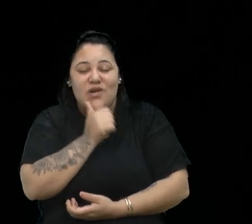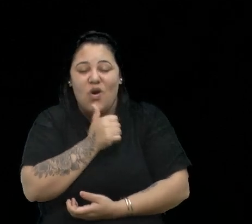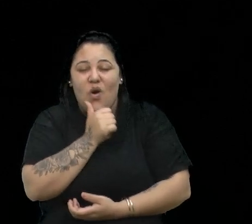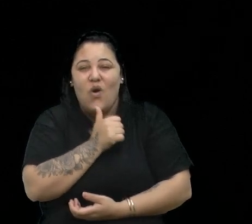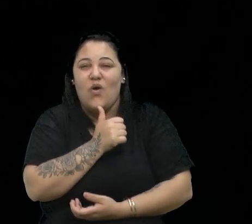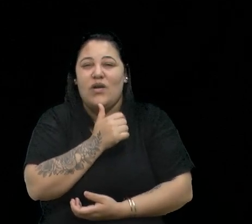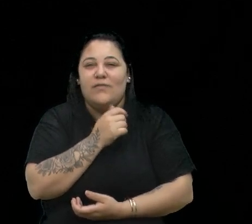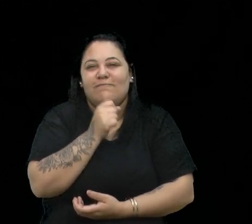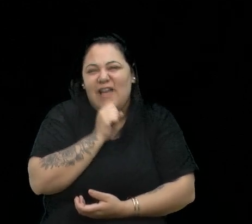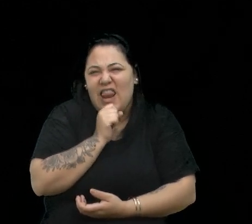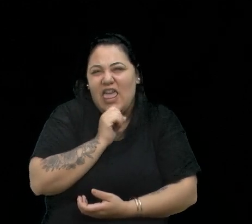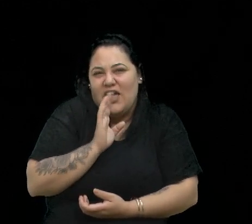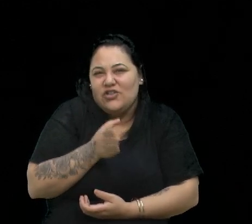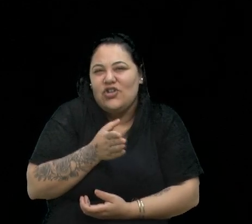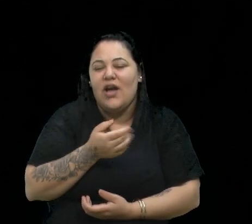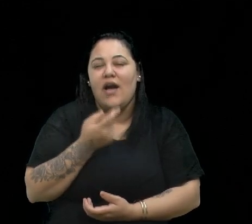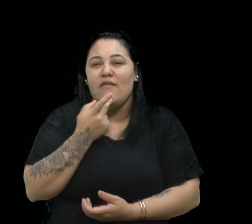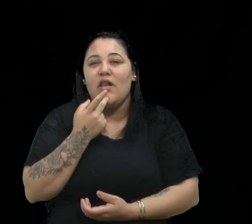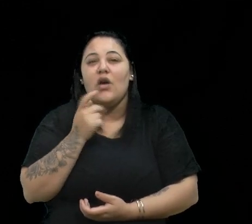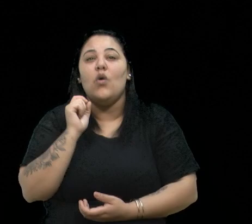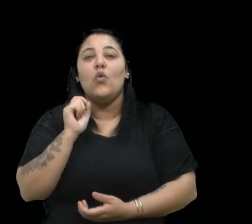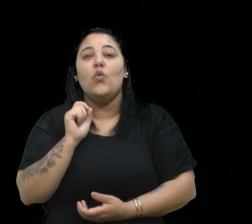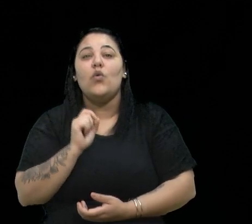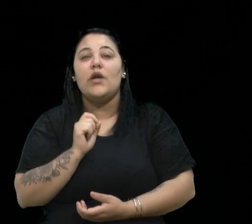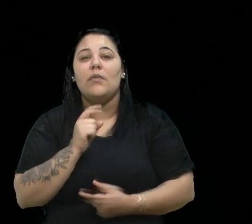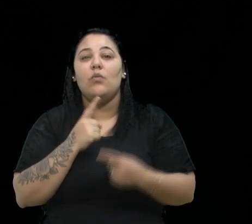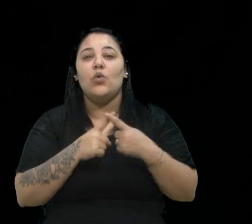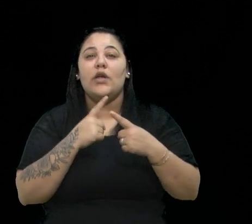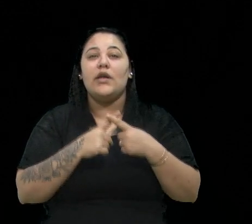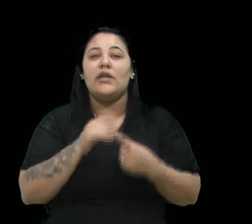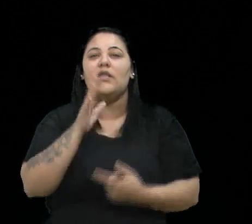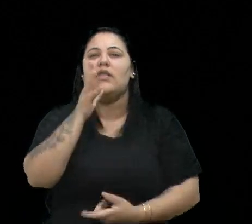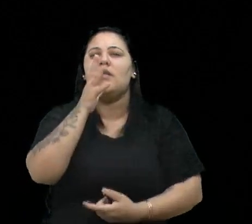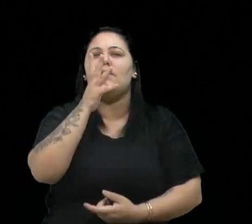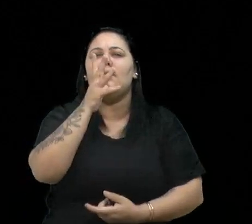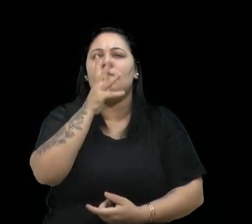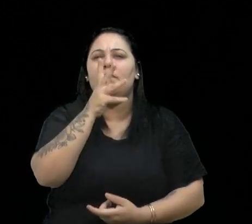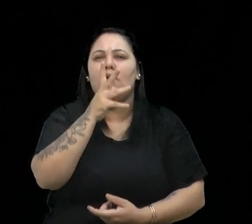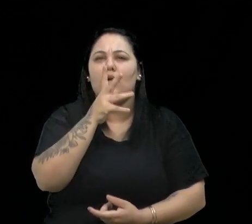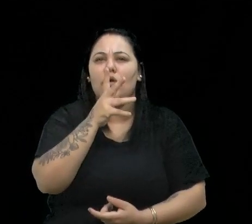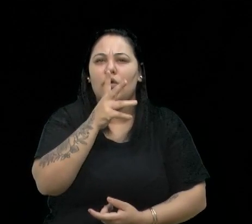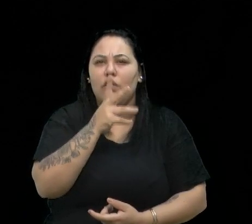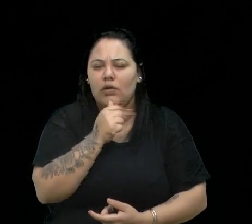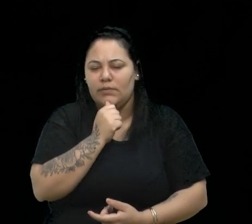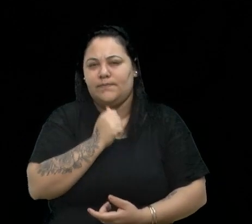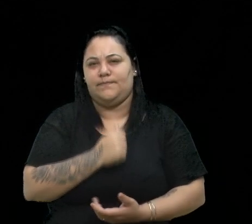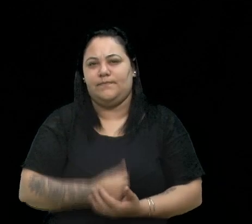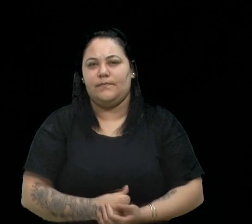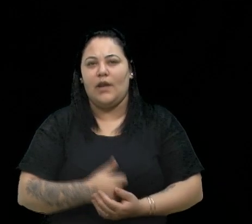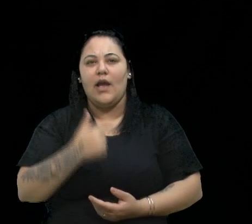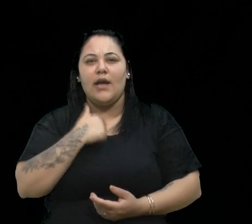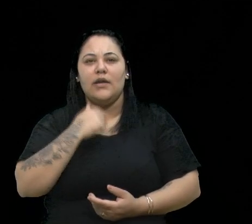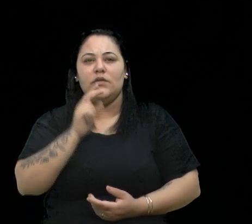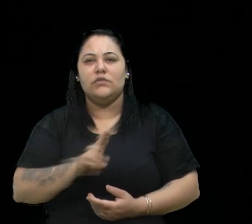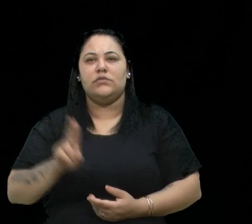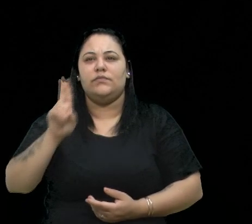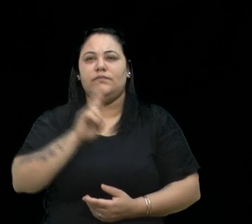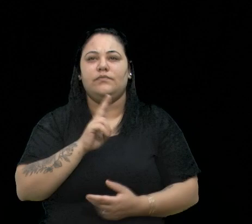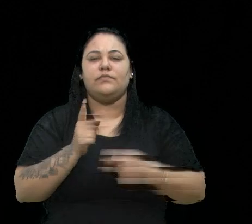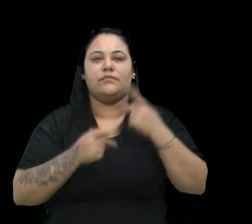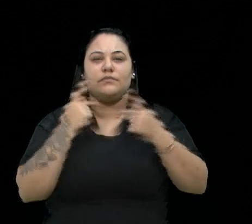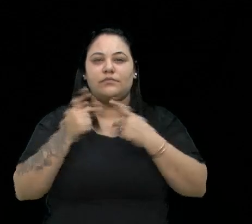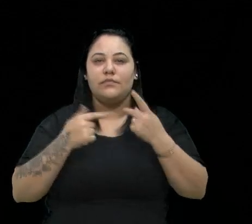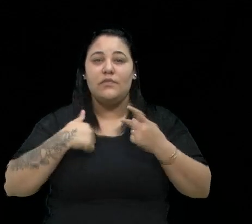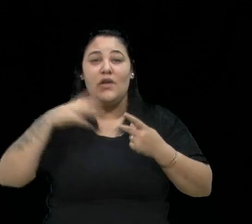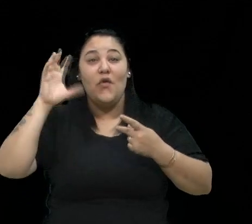ela falou, por que tão demora, por isso daquilo aí, usei uma fala que eu